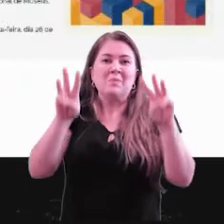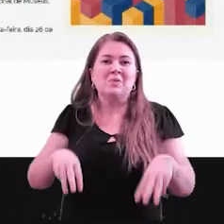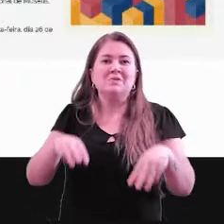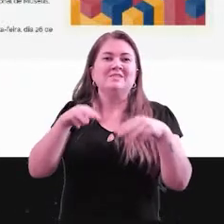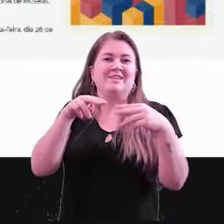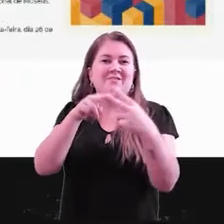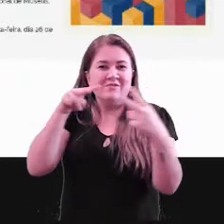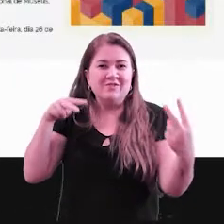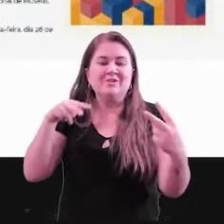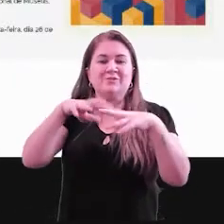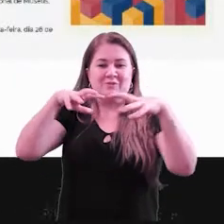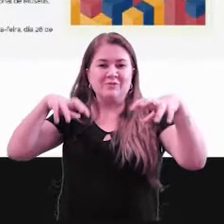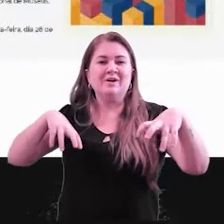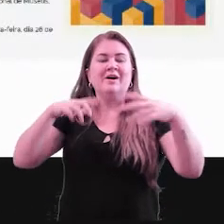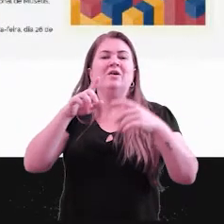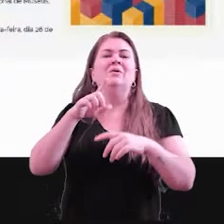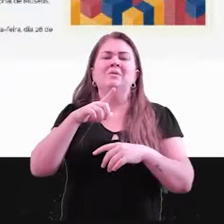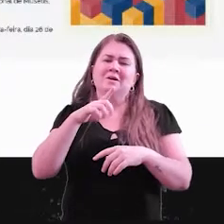foi lançado